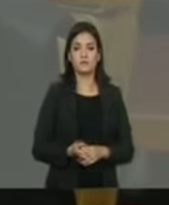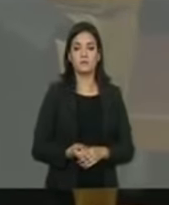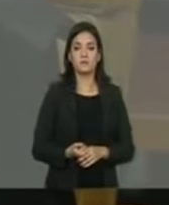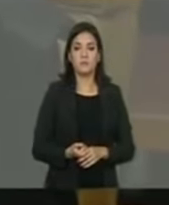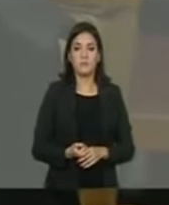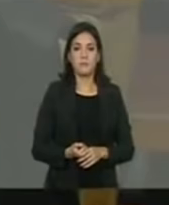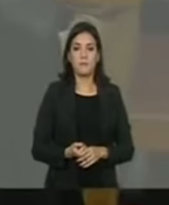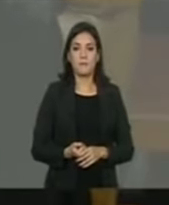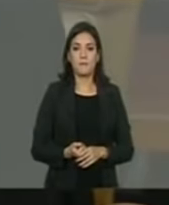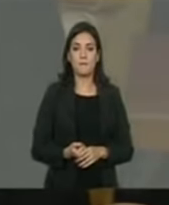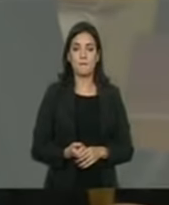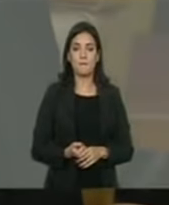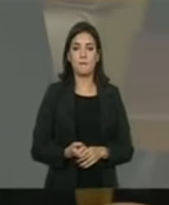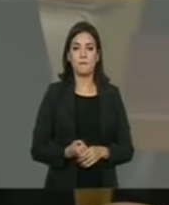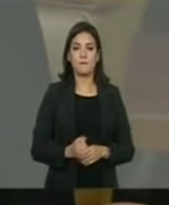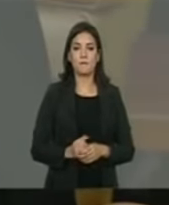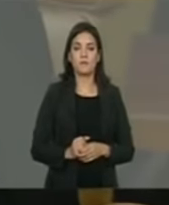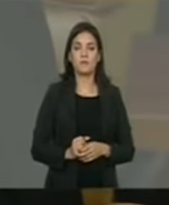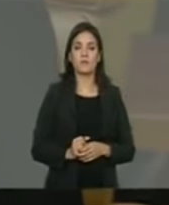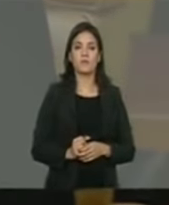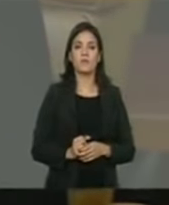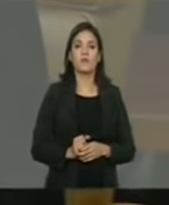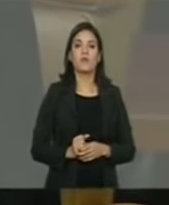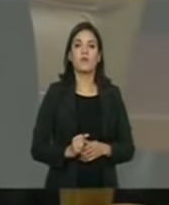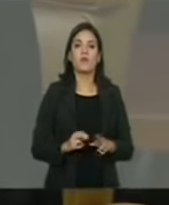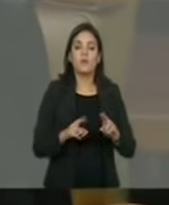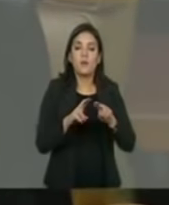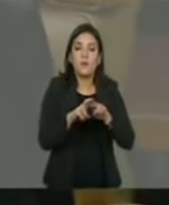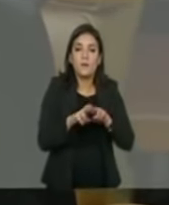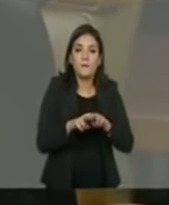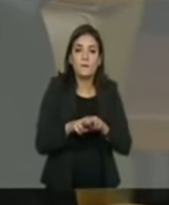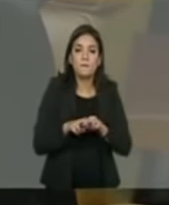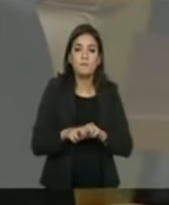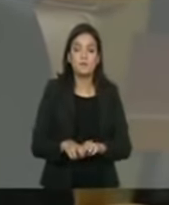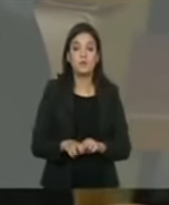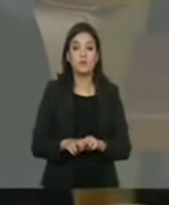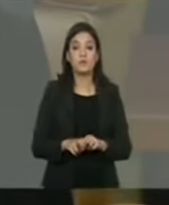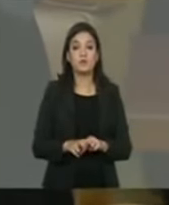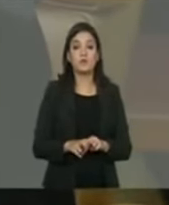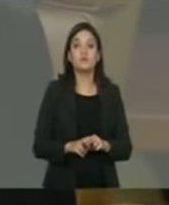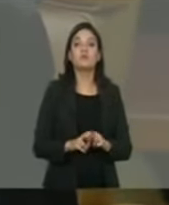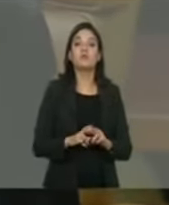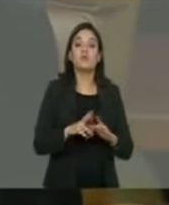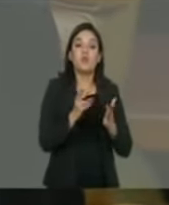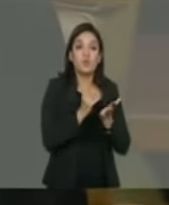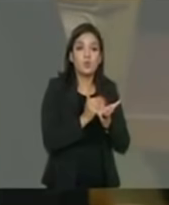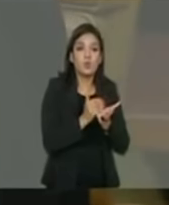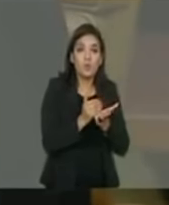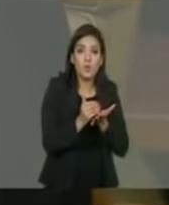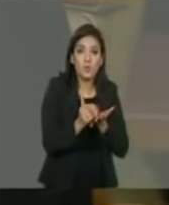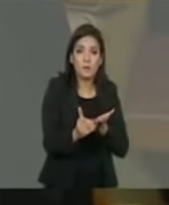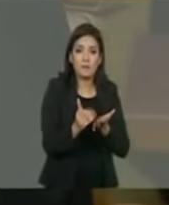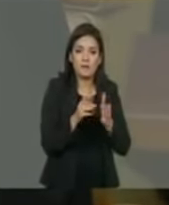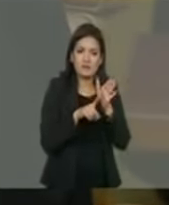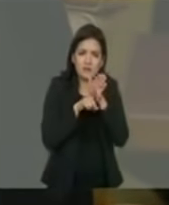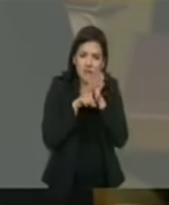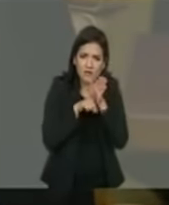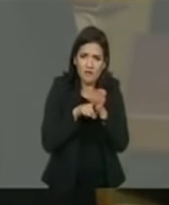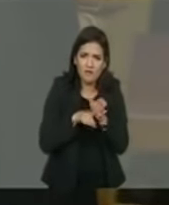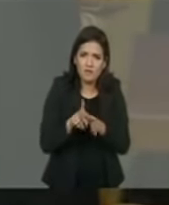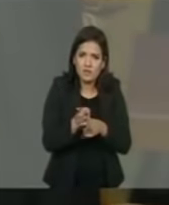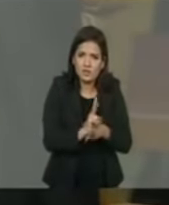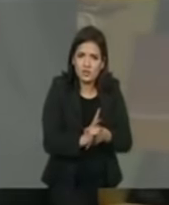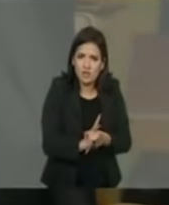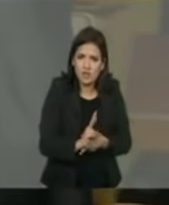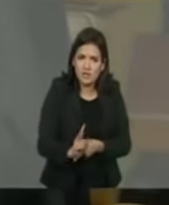acentua esse eminente advogado gaúcho que desde os primeiros momentos da investigação preliminar